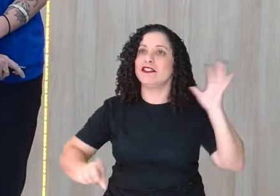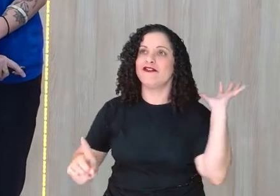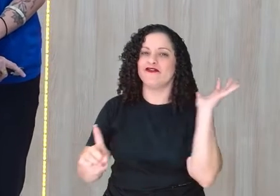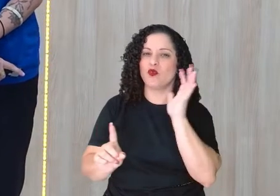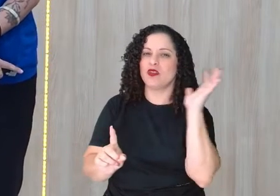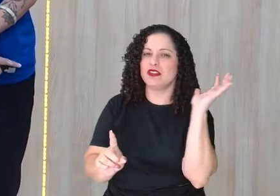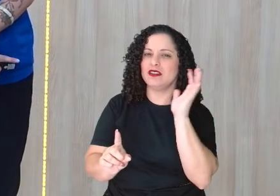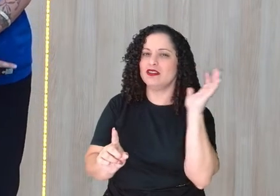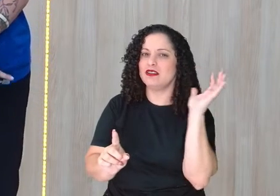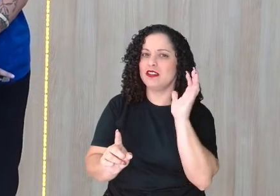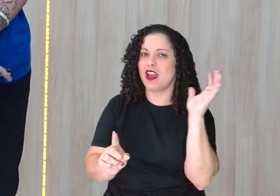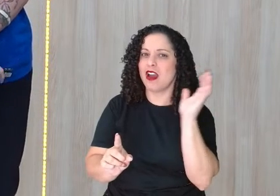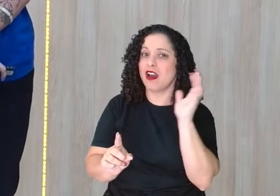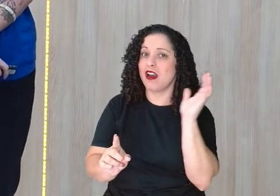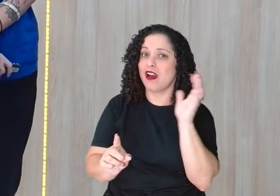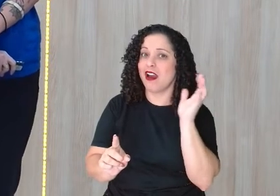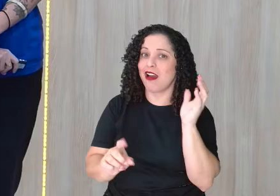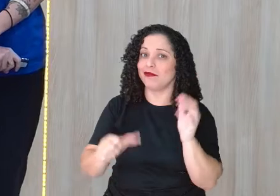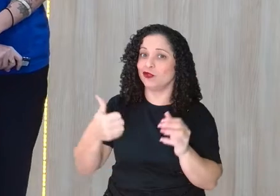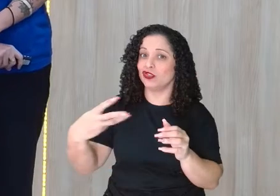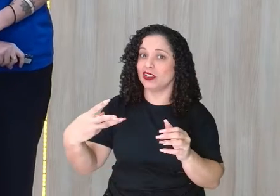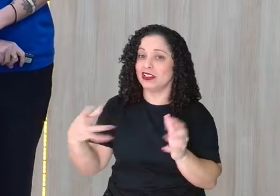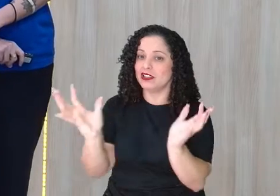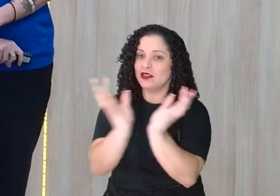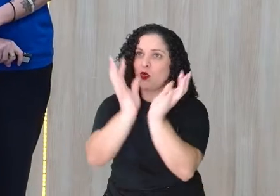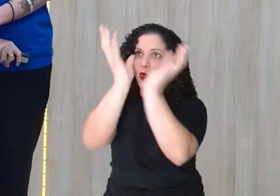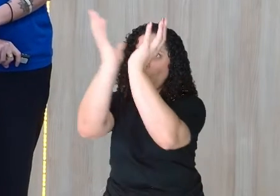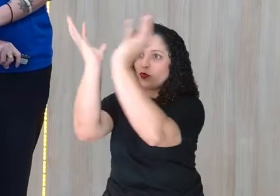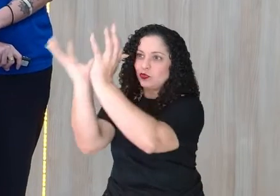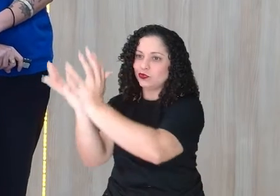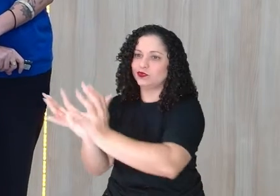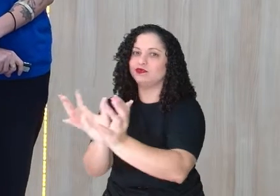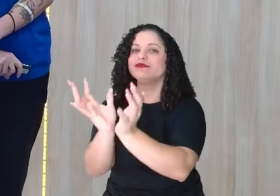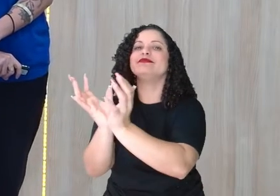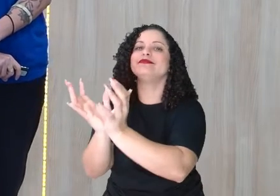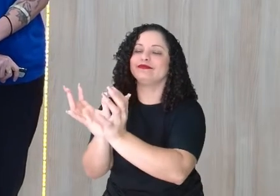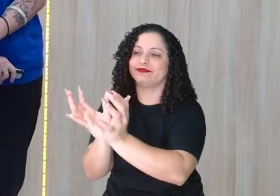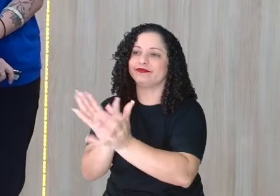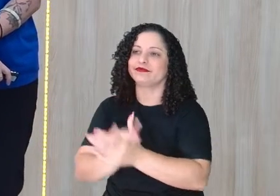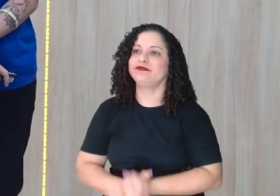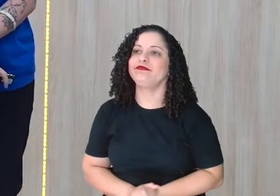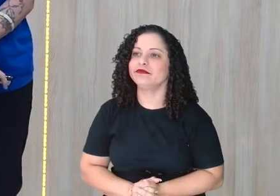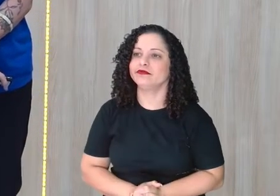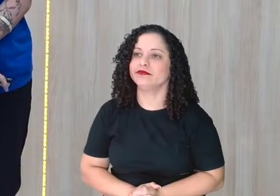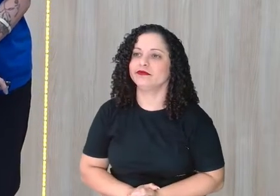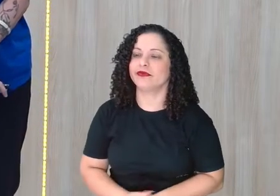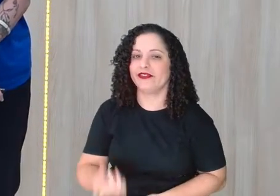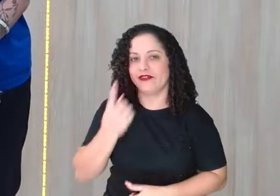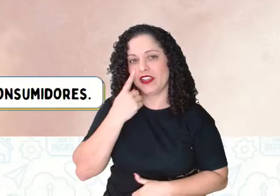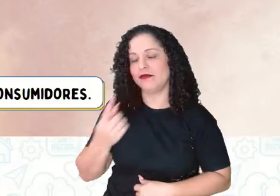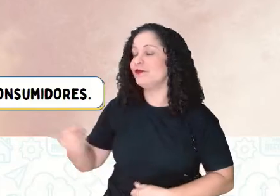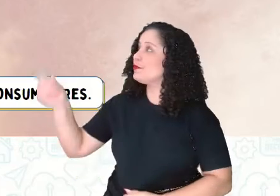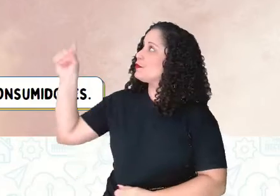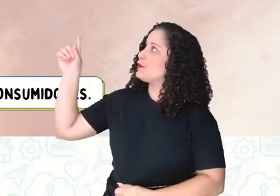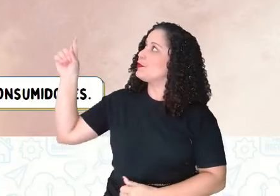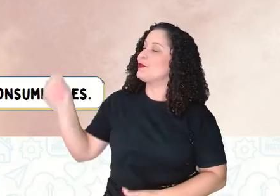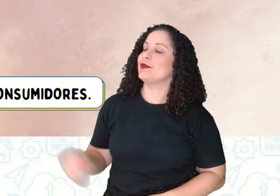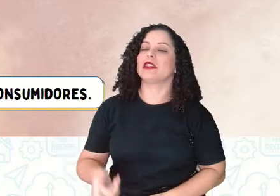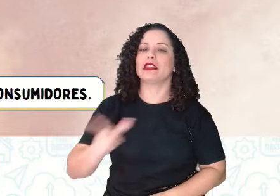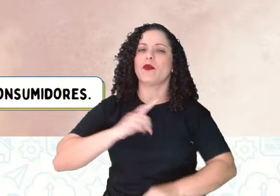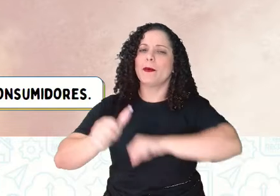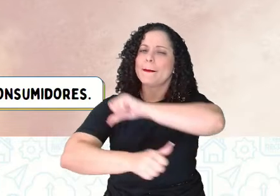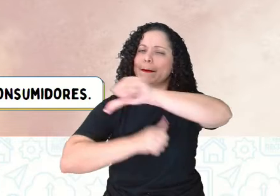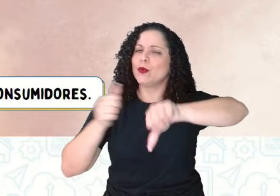naquele pessoal das 13 colônias, né? Então, olha aí, ó, vejam como está no slide. É uma